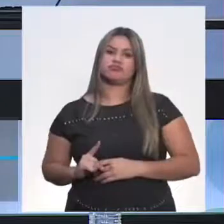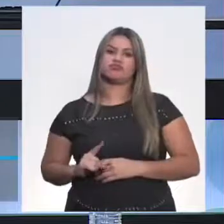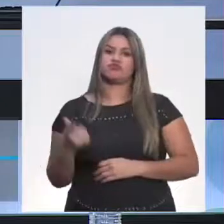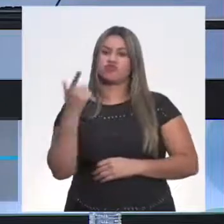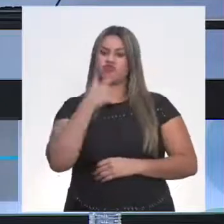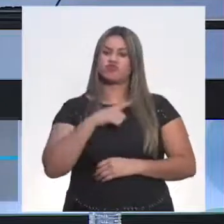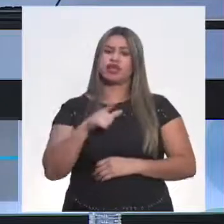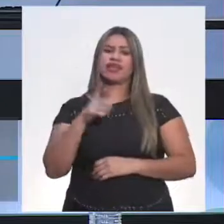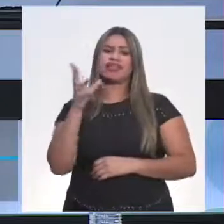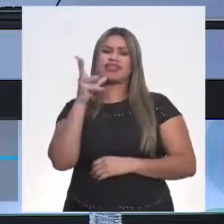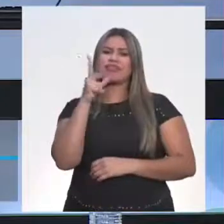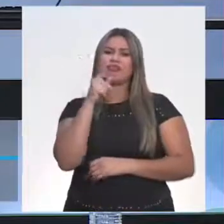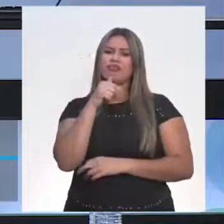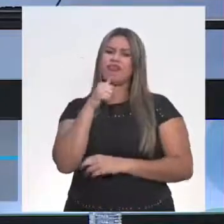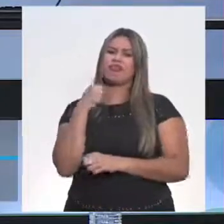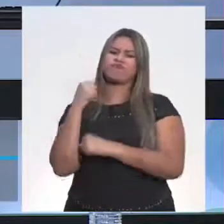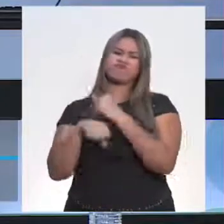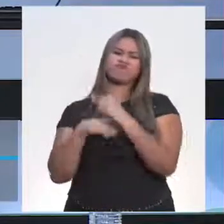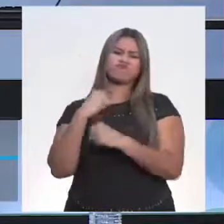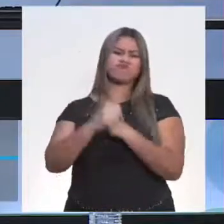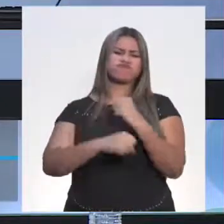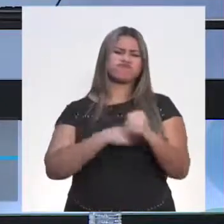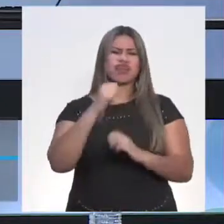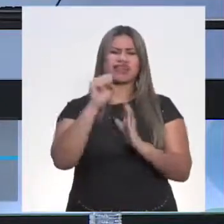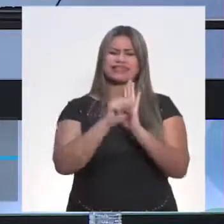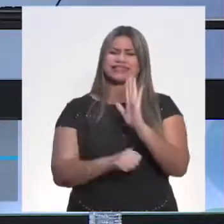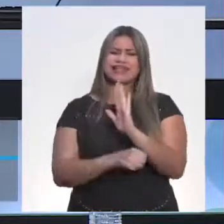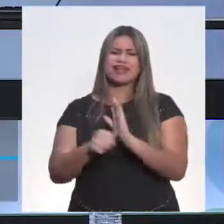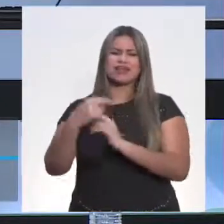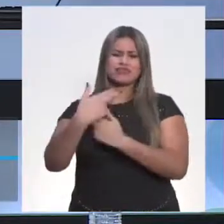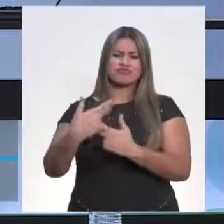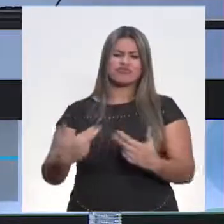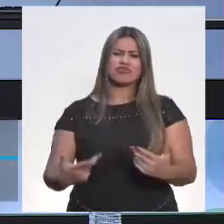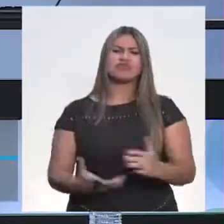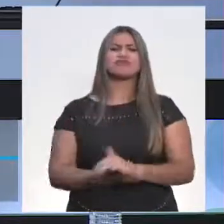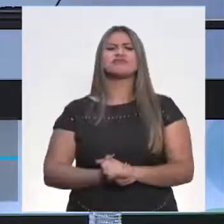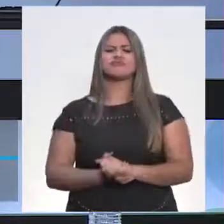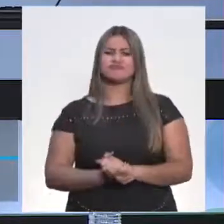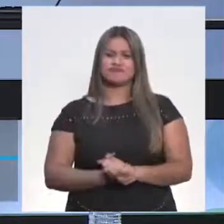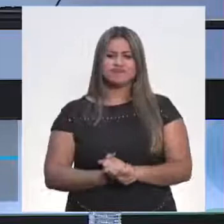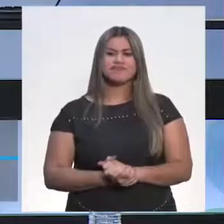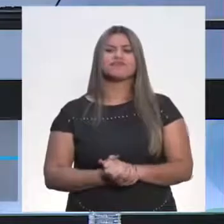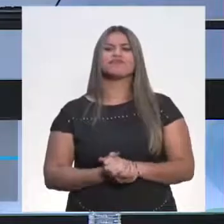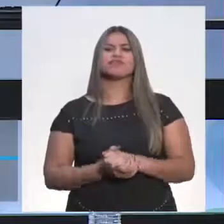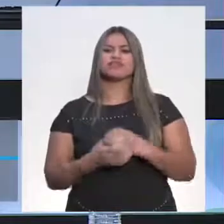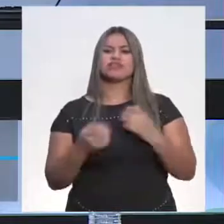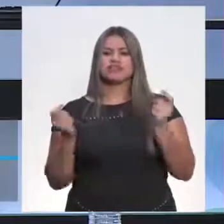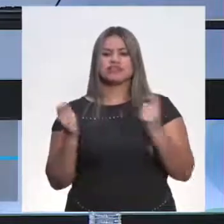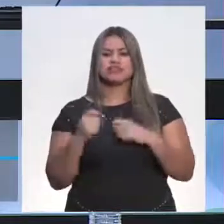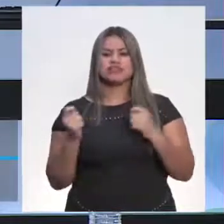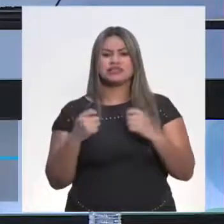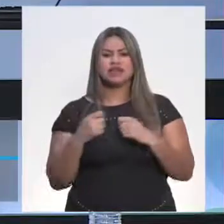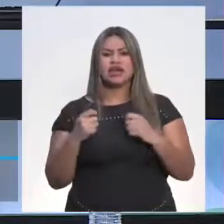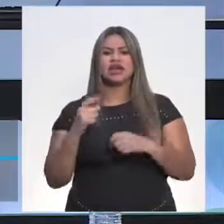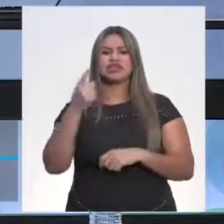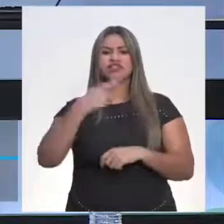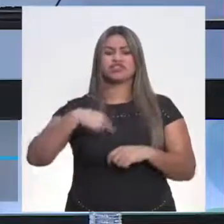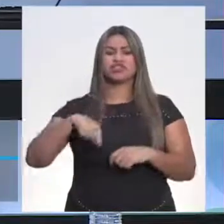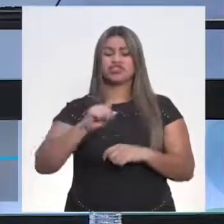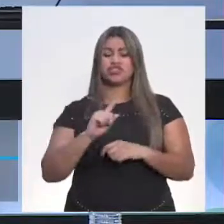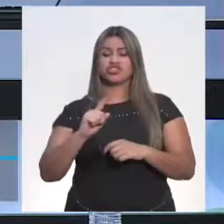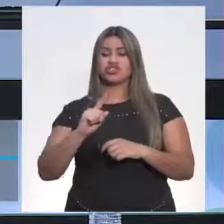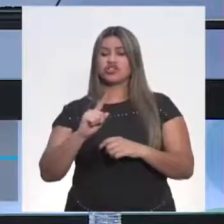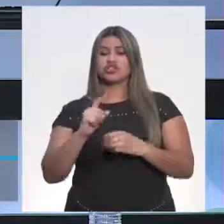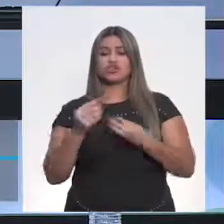é uma maneira de participarmos de tomar mas partido e nos envolvermos dentro das